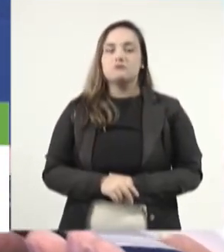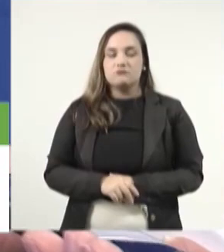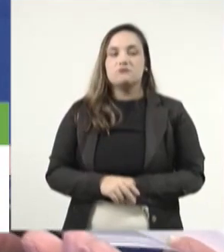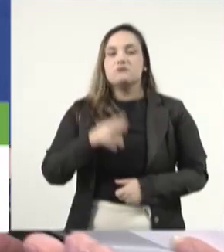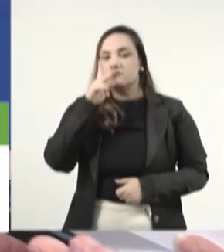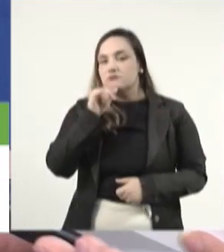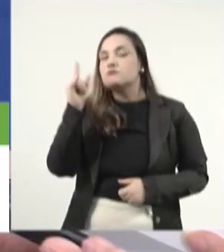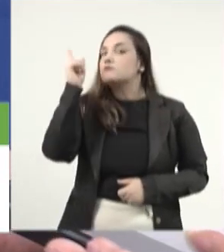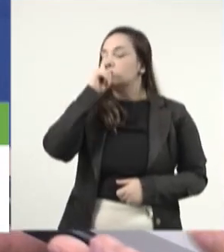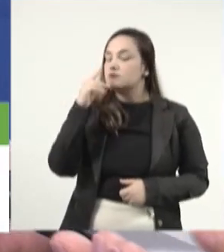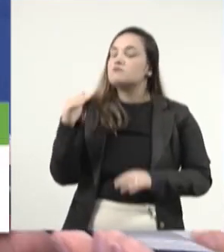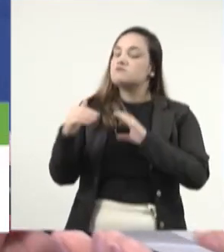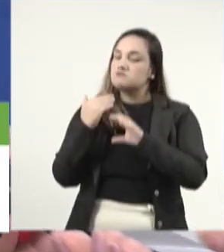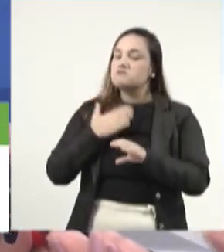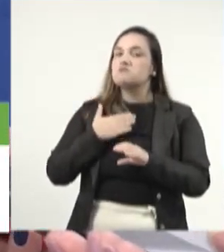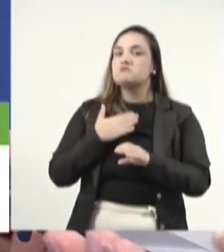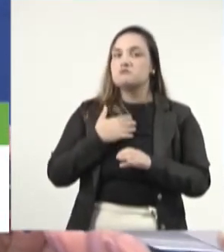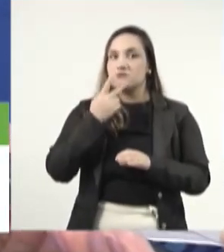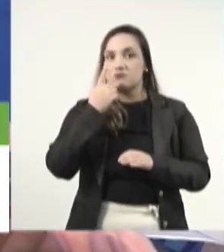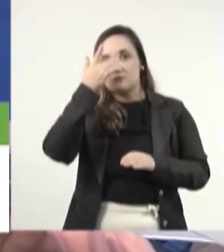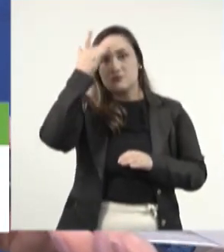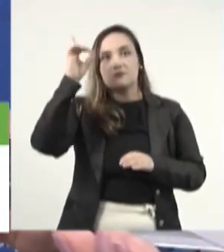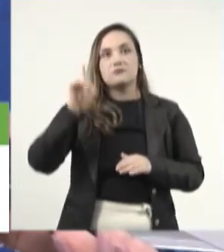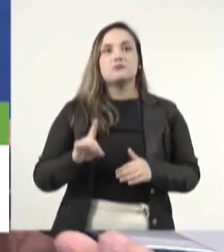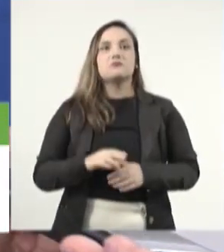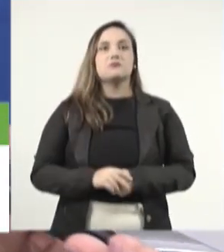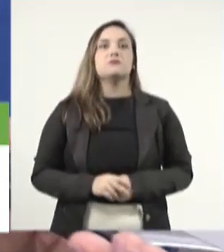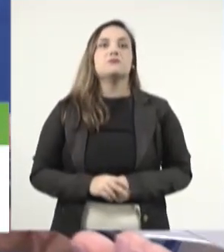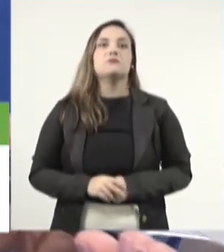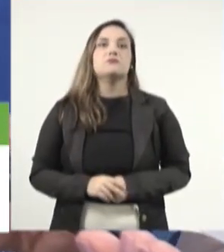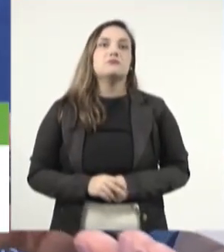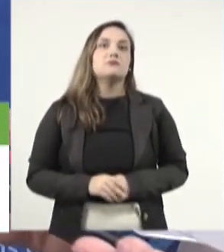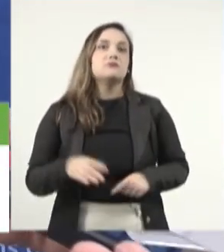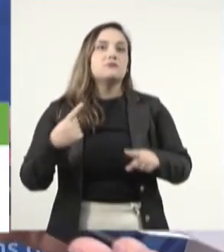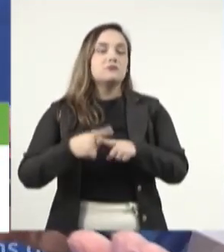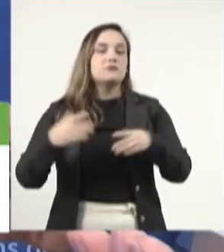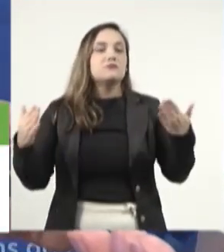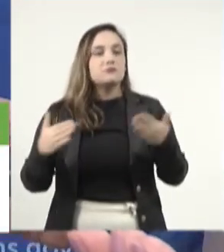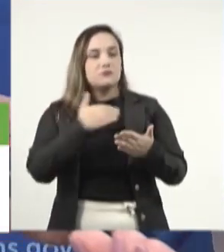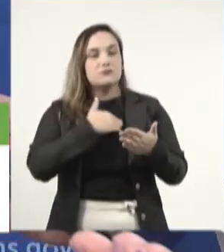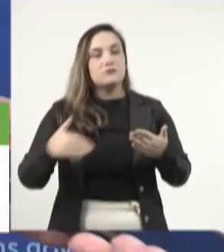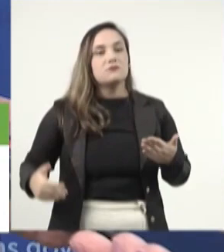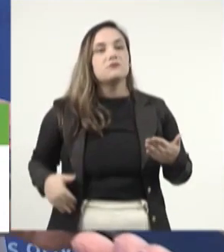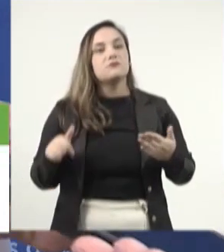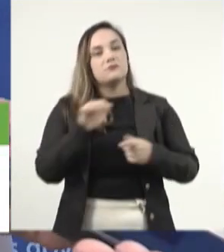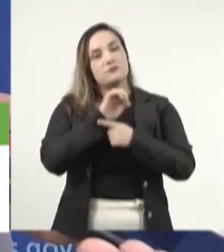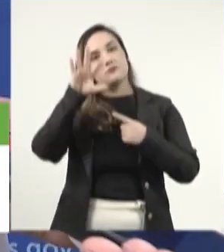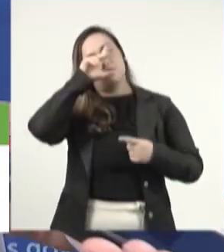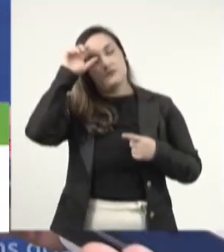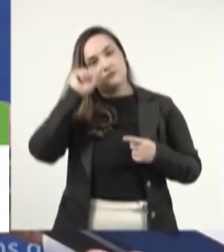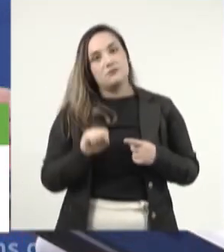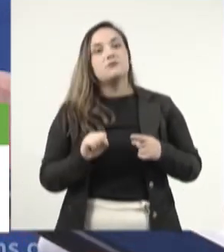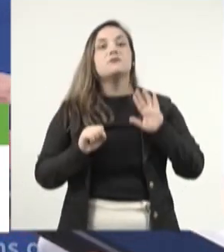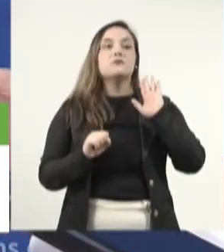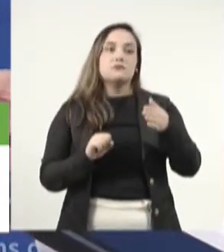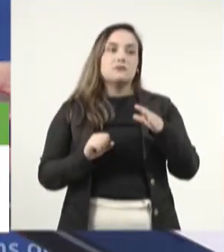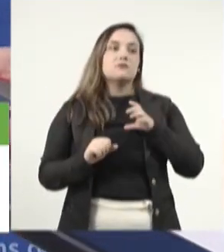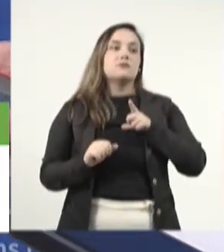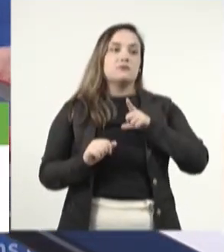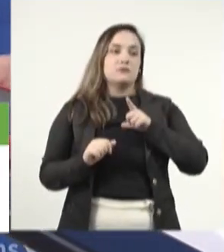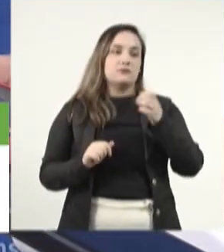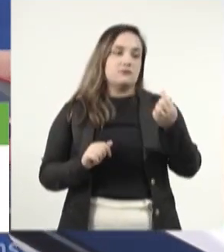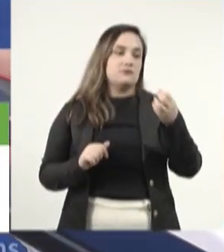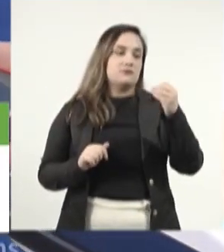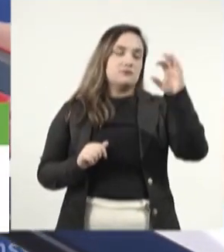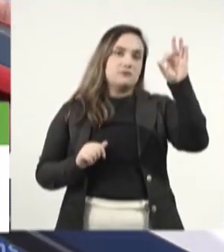pais, mães, de pessoas com deficiência. O que acontece hoje com o governo de Mato Grosso do Sul? Ele já concede esse 60% de